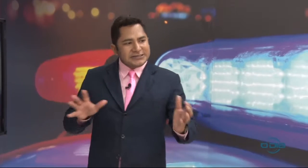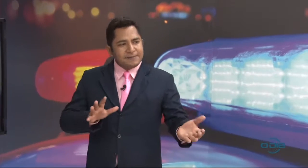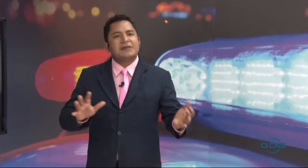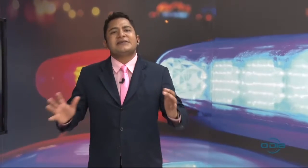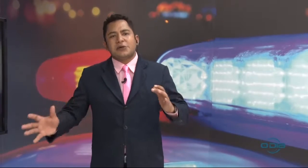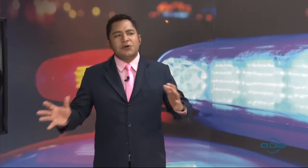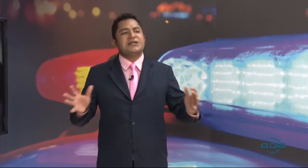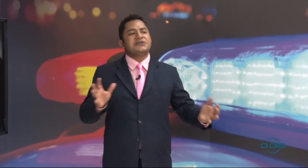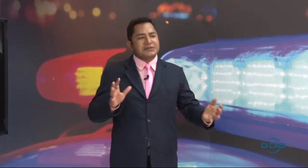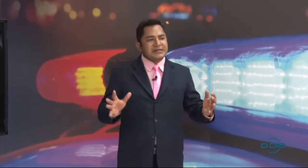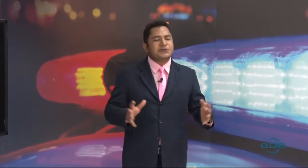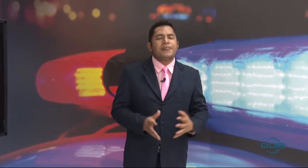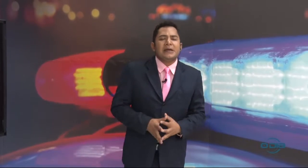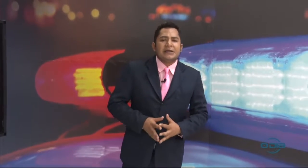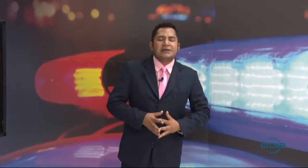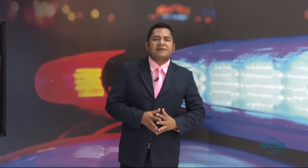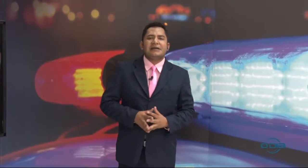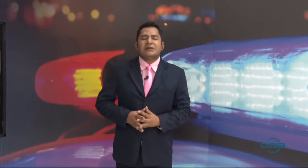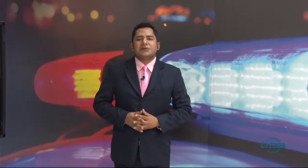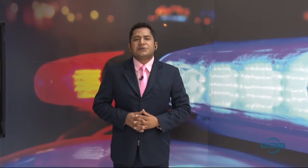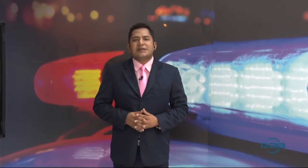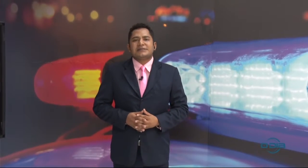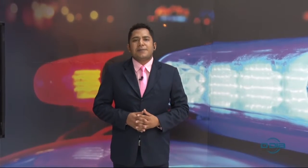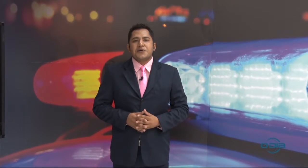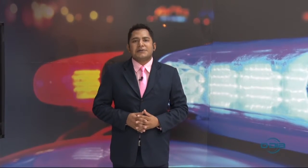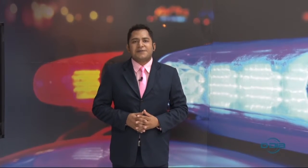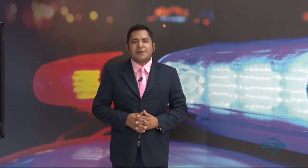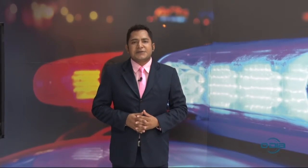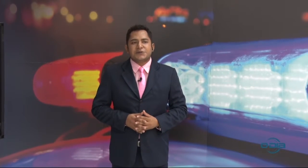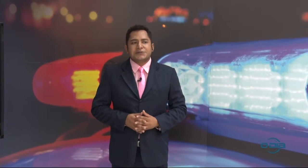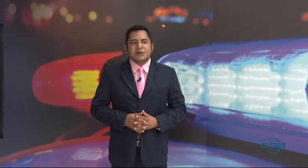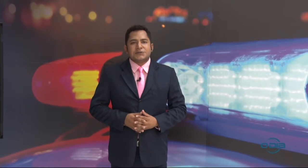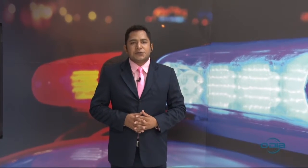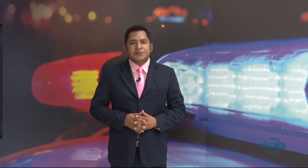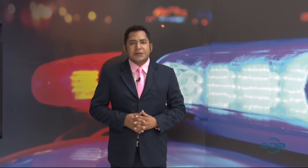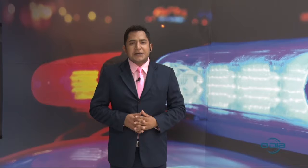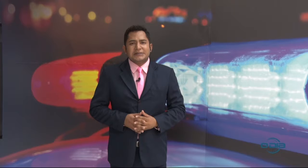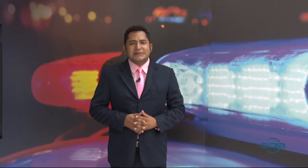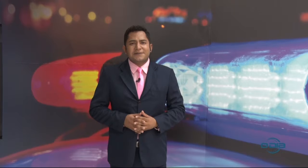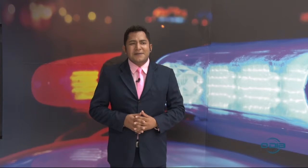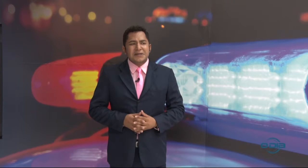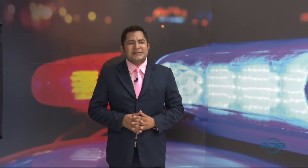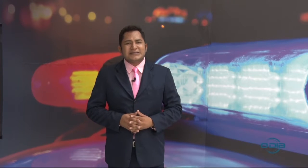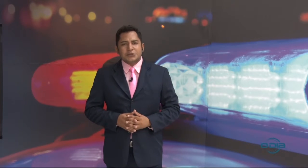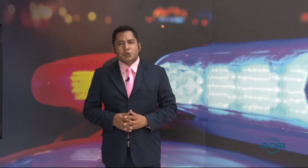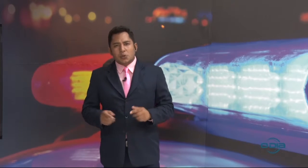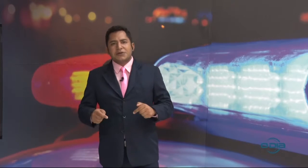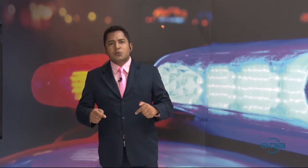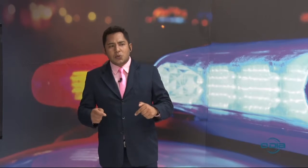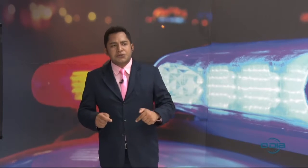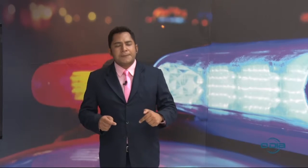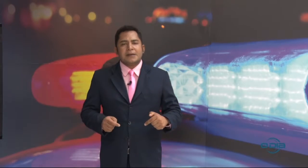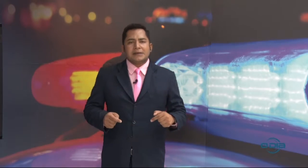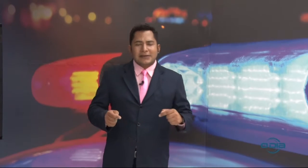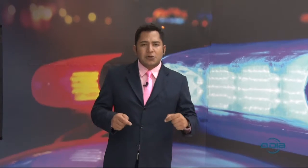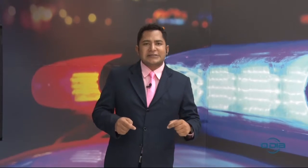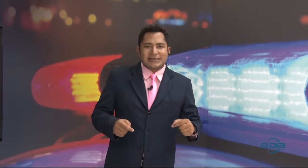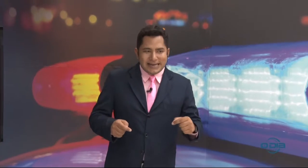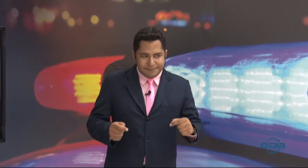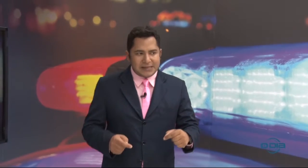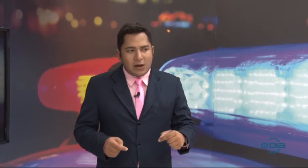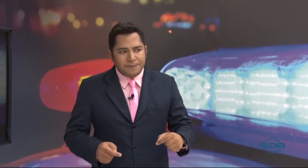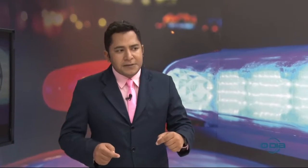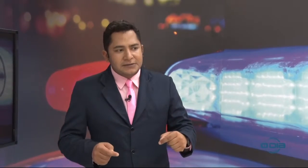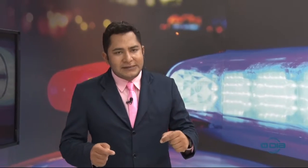dentro de instantes, a gente sabe que tem essa correria de trânsito, ele vai nos trazer maiores informações sobre esse feminicídio ocorrido hoje na